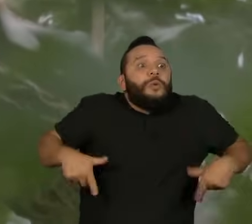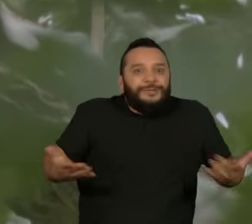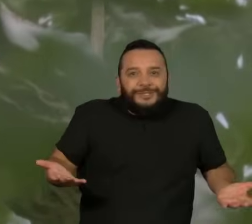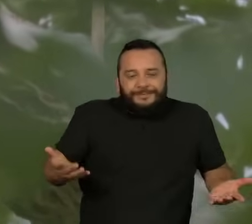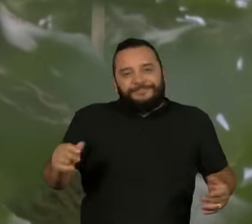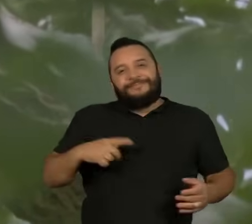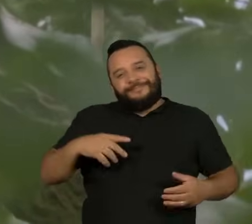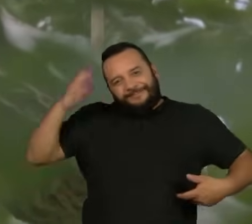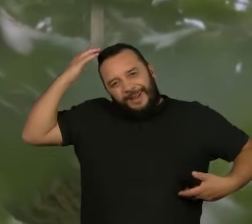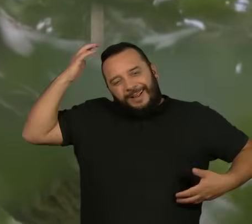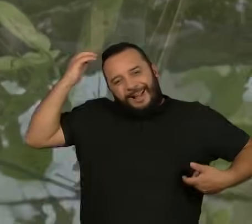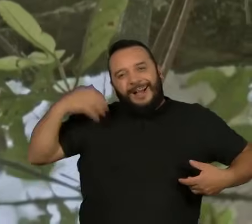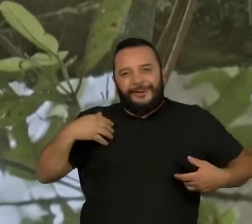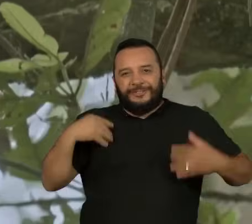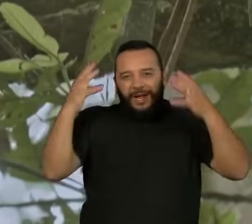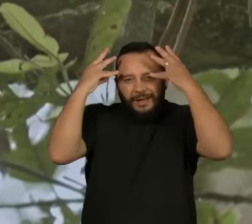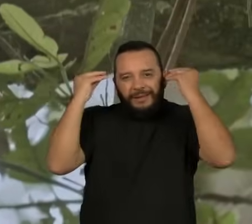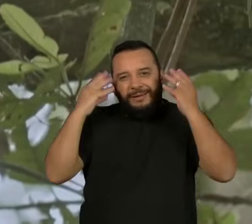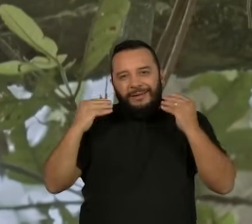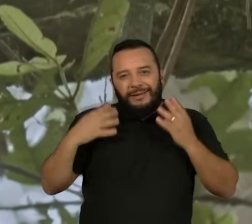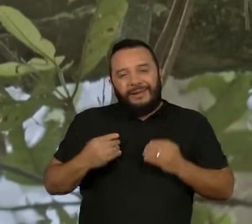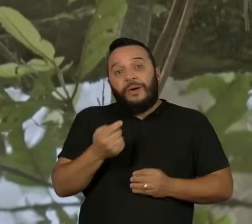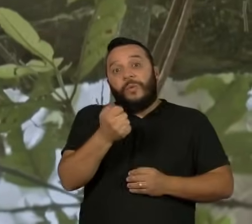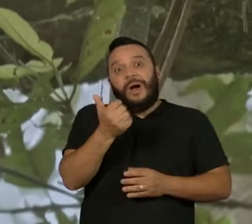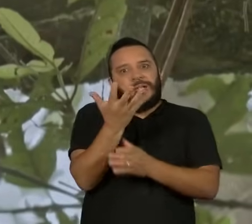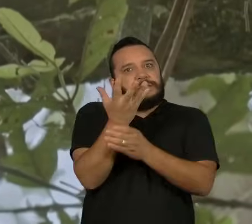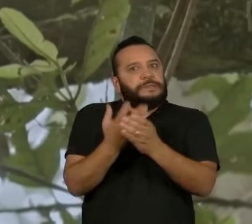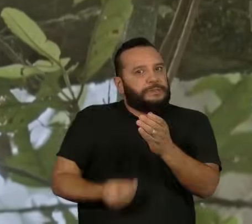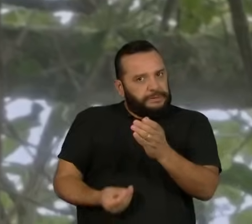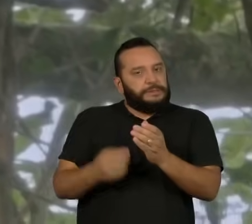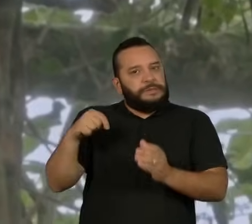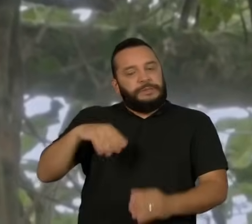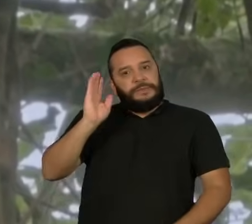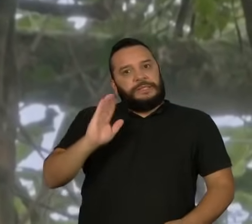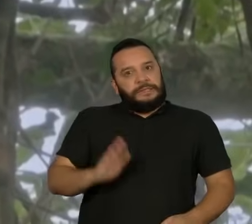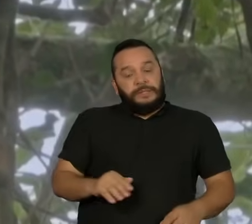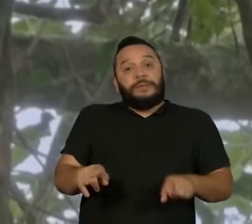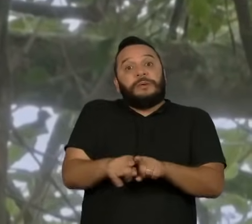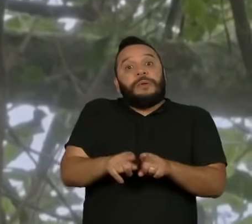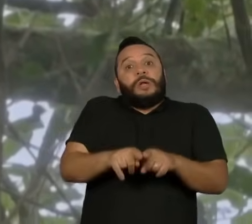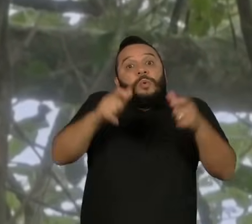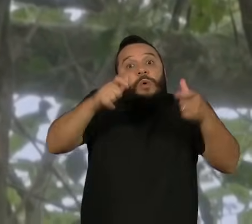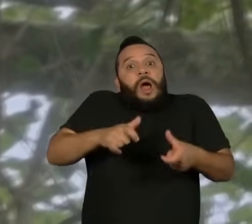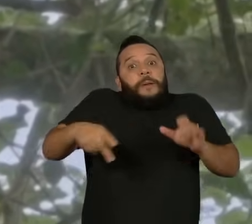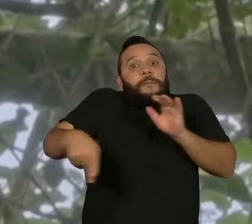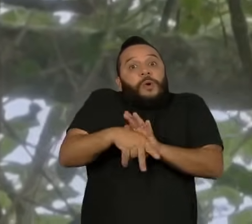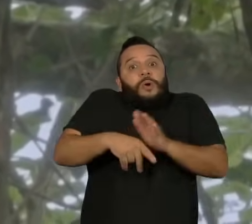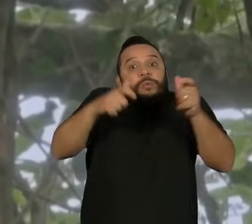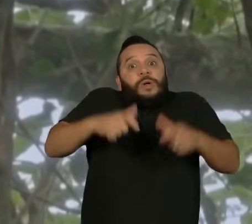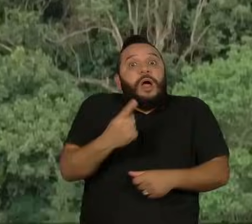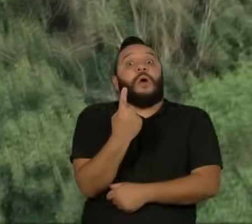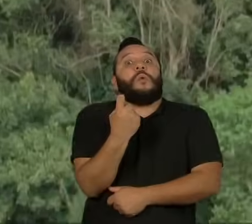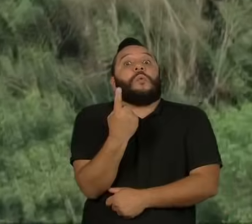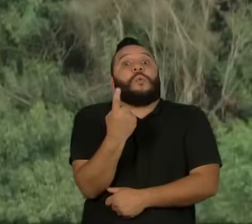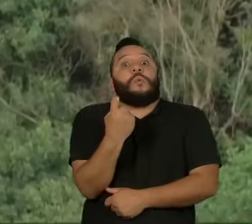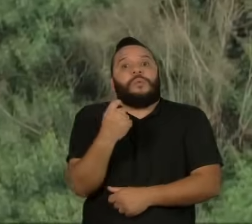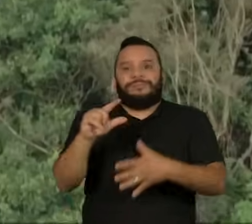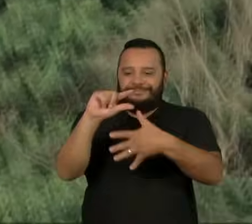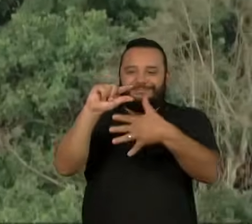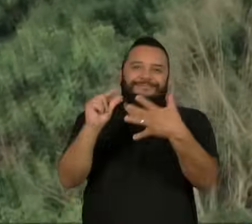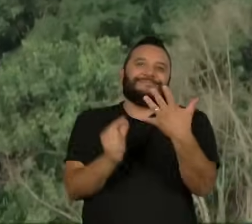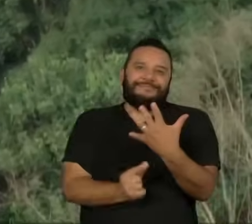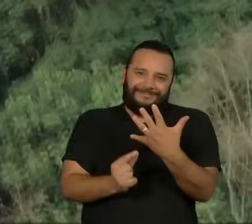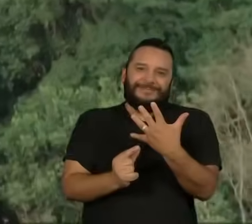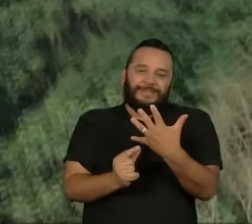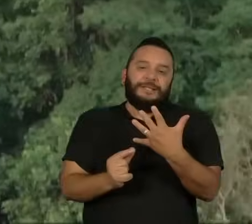Mico-leão dourado, espécie ameaçada de extinção e endêmica. Só ocorre numa região de Mata Atlântica